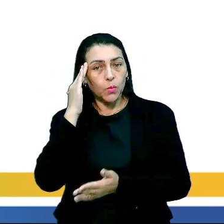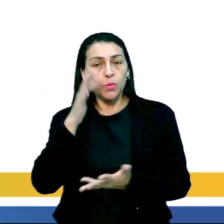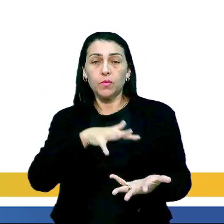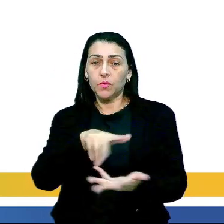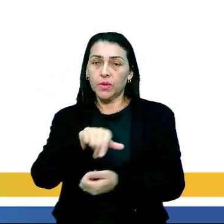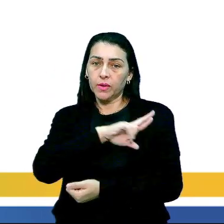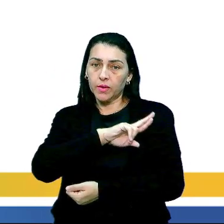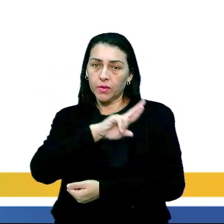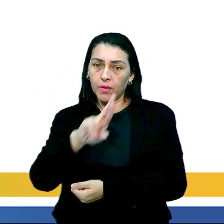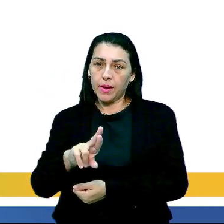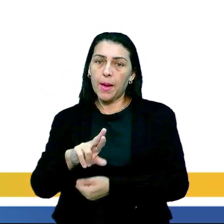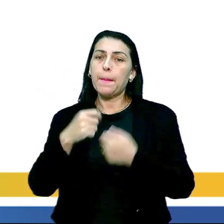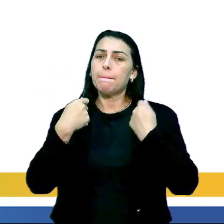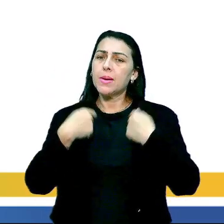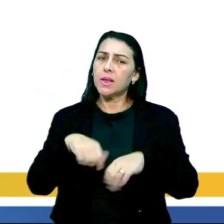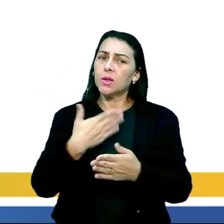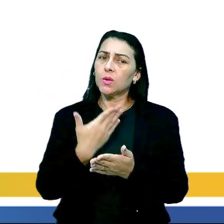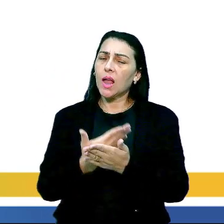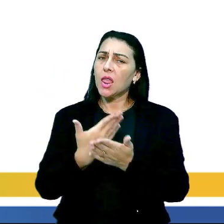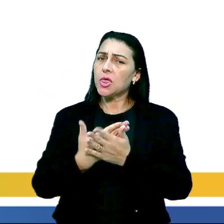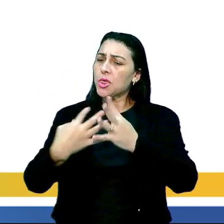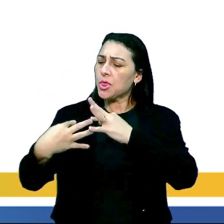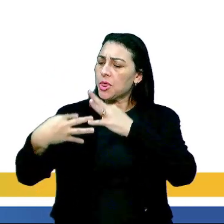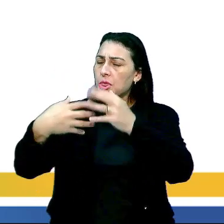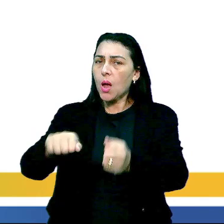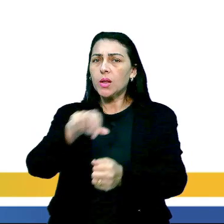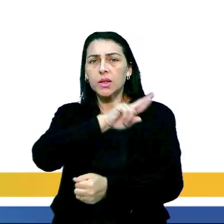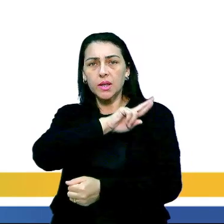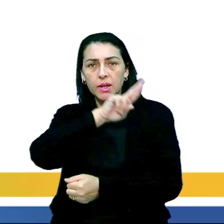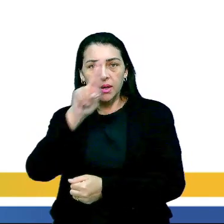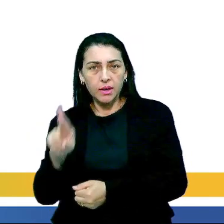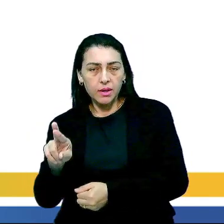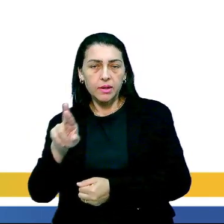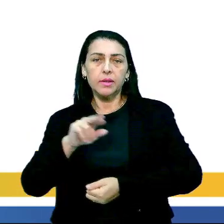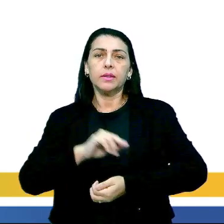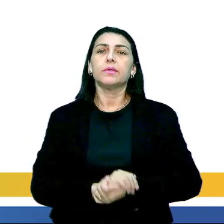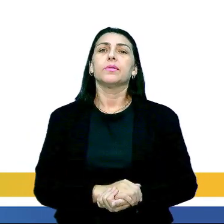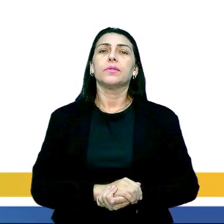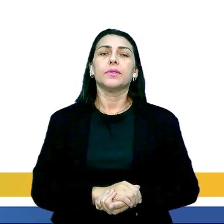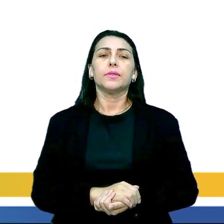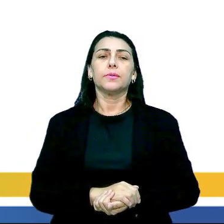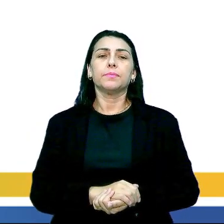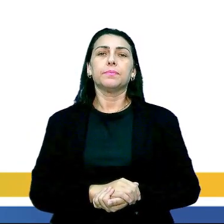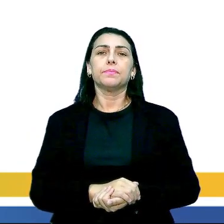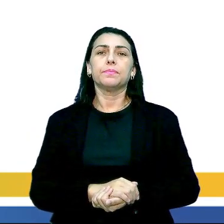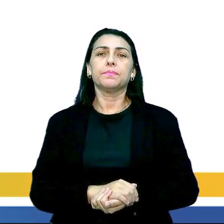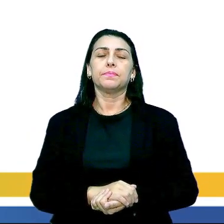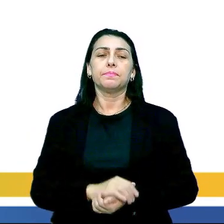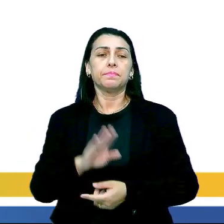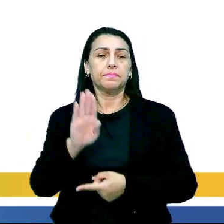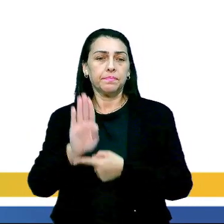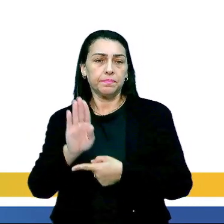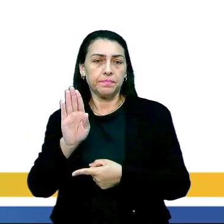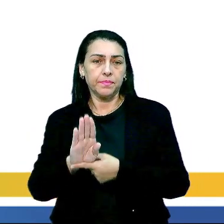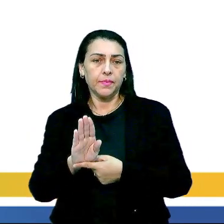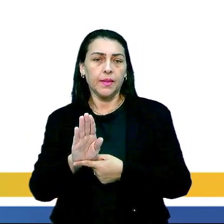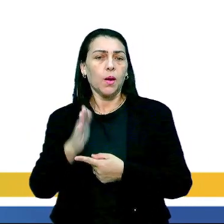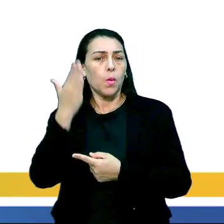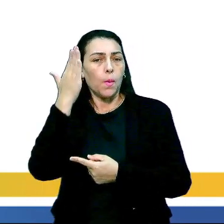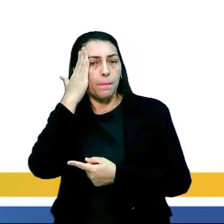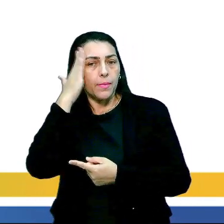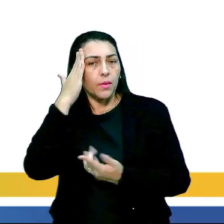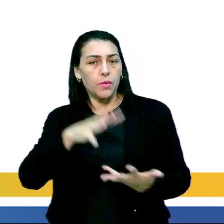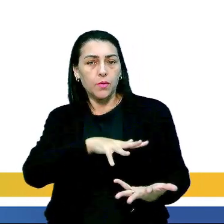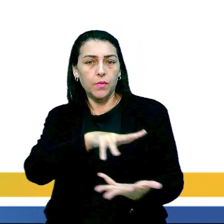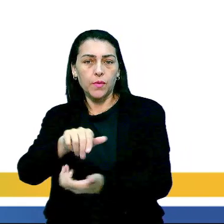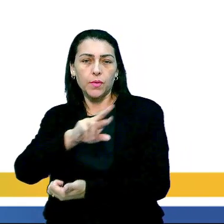entender o universo religioso devem-se estudar todas as religiões. B. Compreende